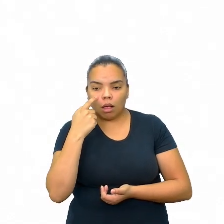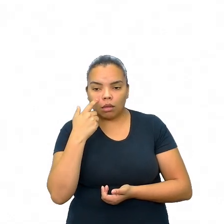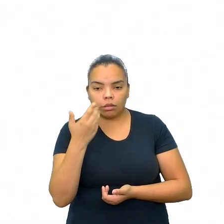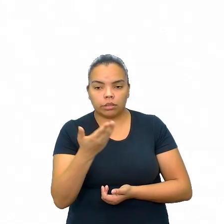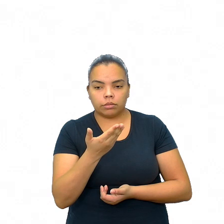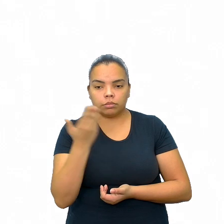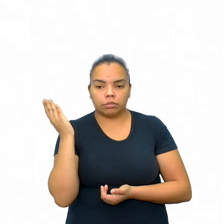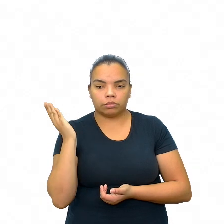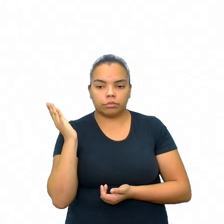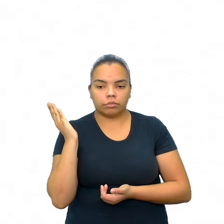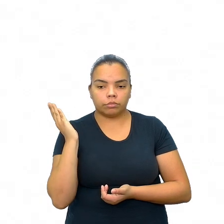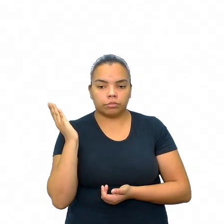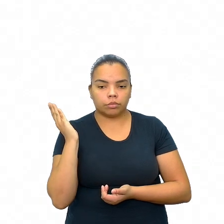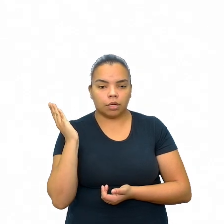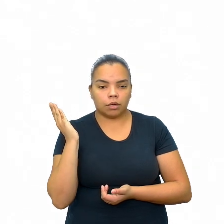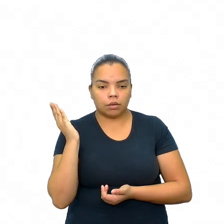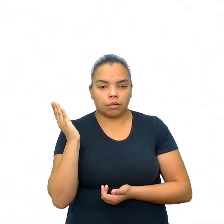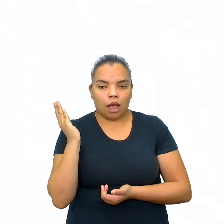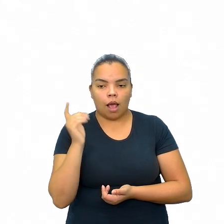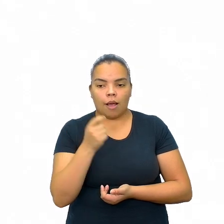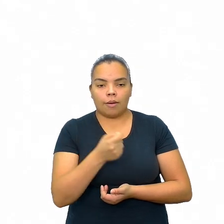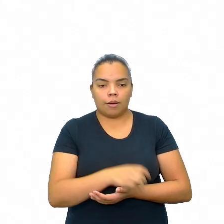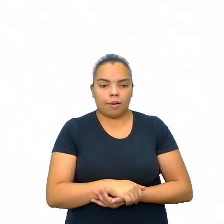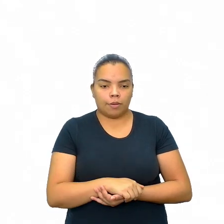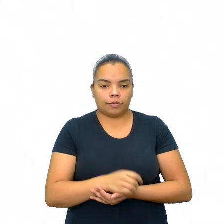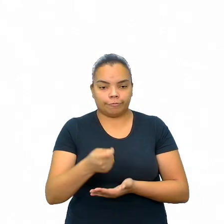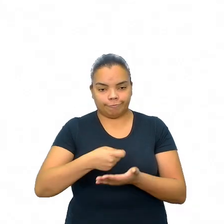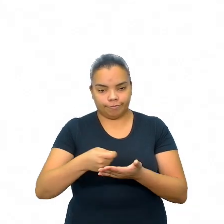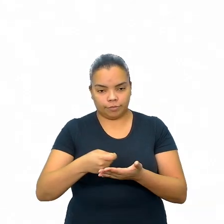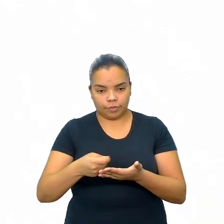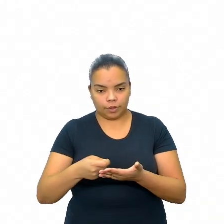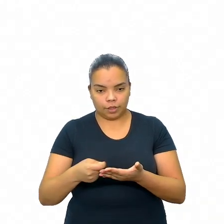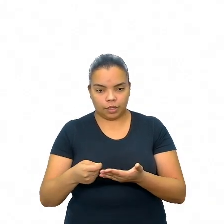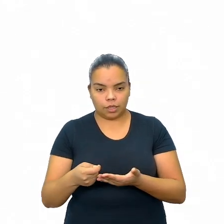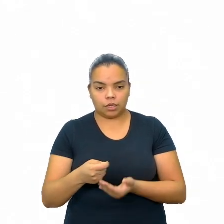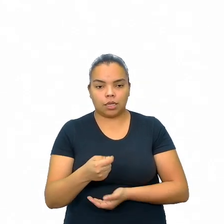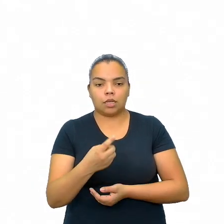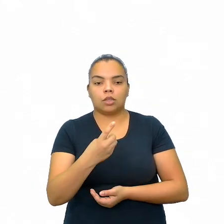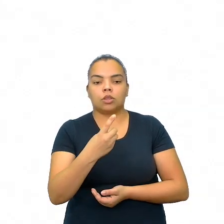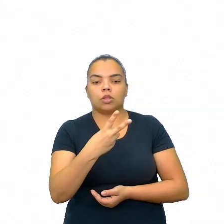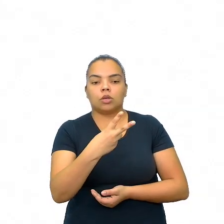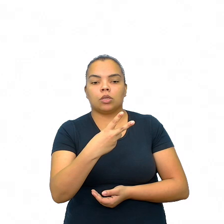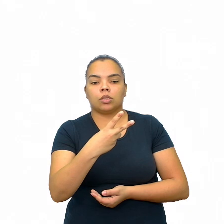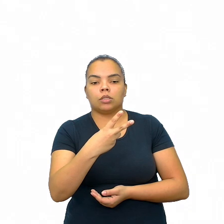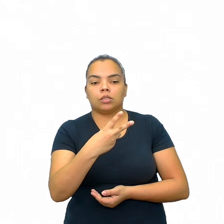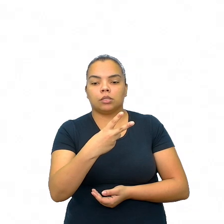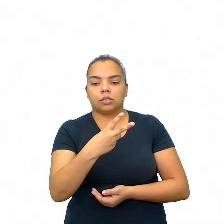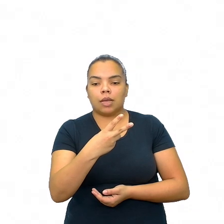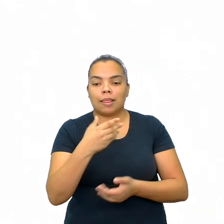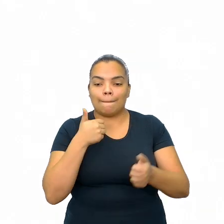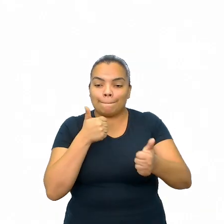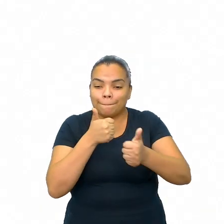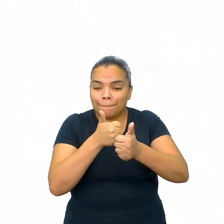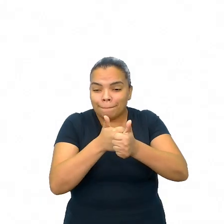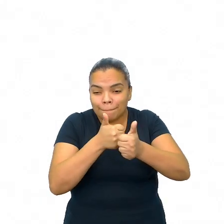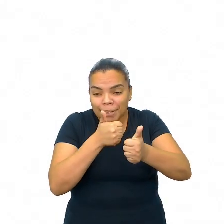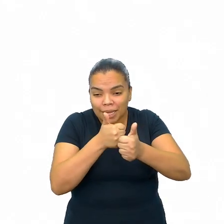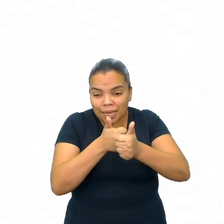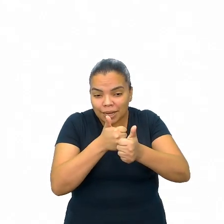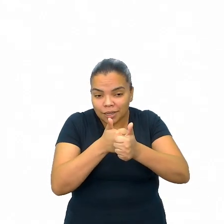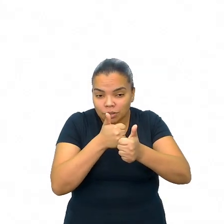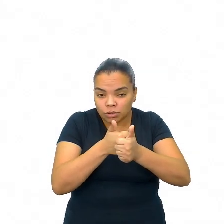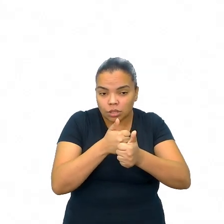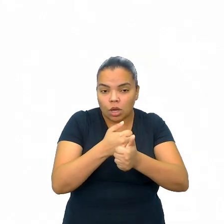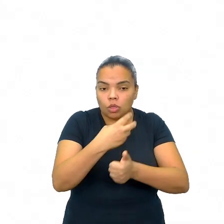generalizações, mas, apesar de colocar o algarismo 1 na centena, ele se aproximou da escrita,